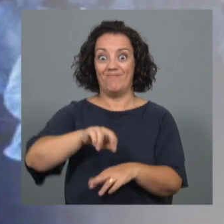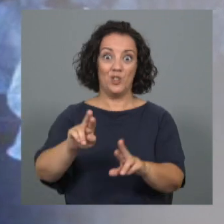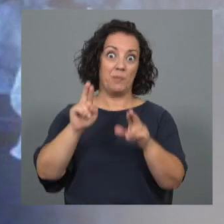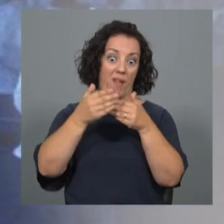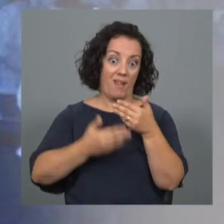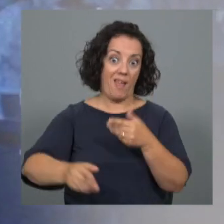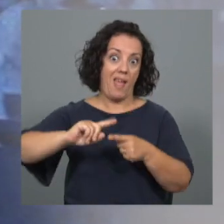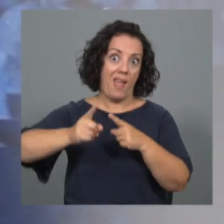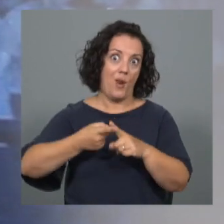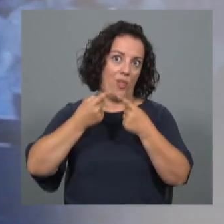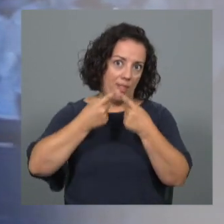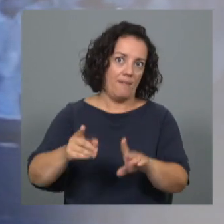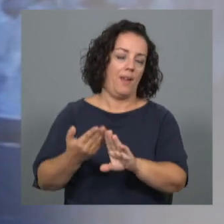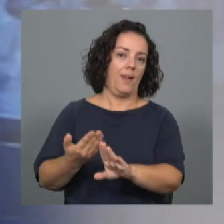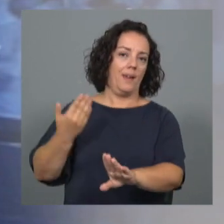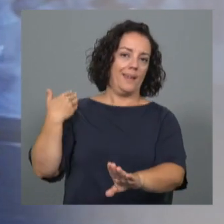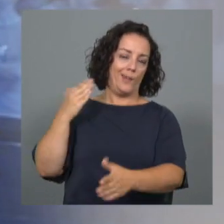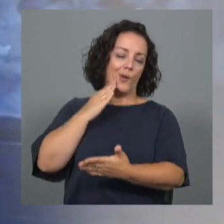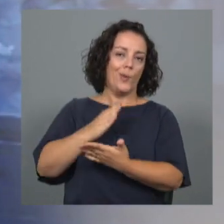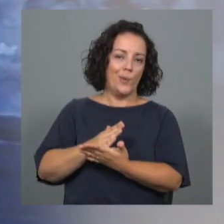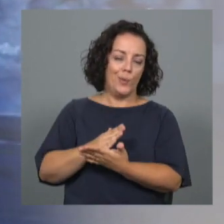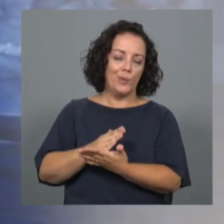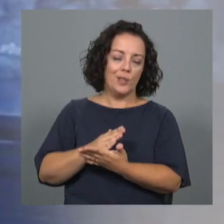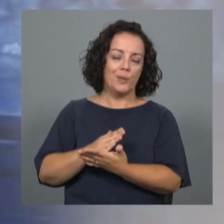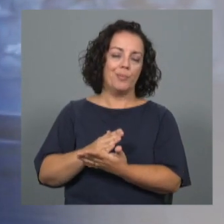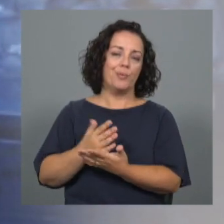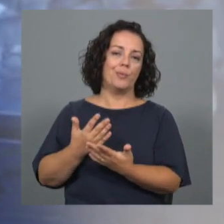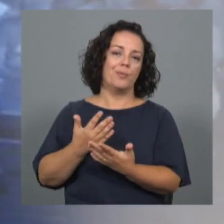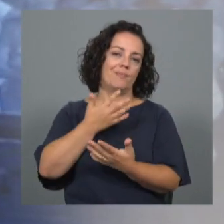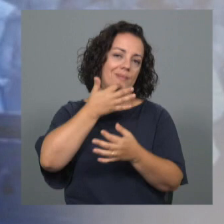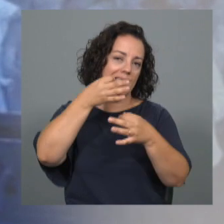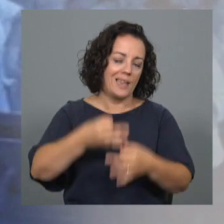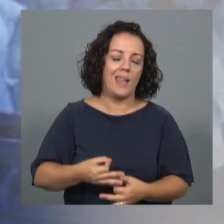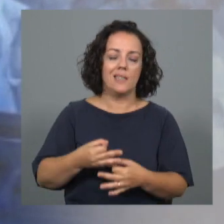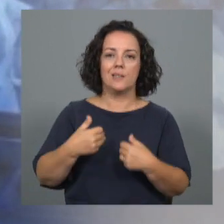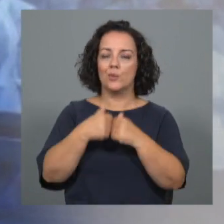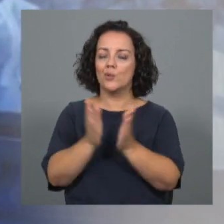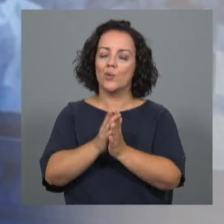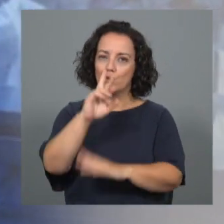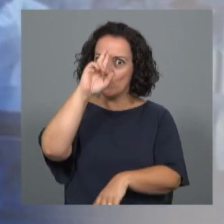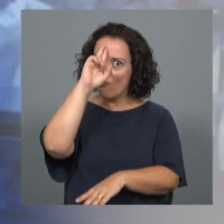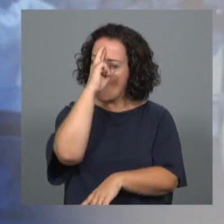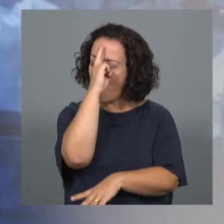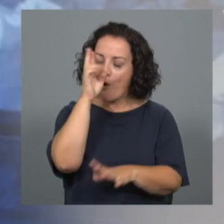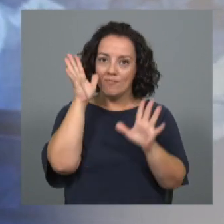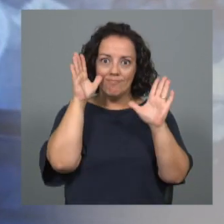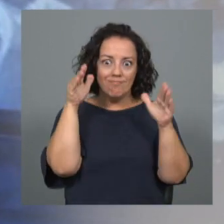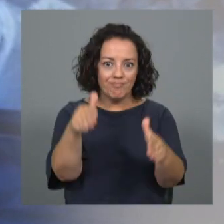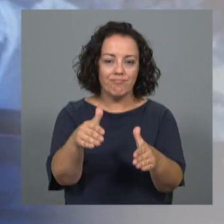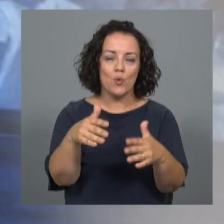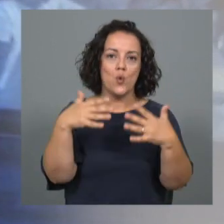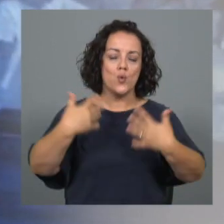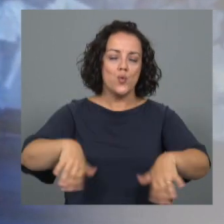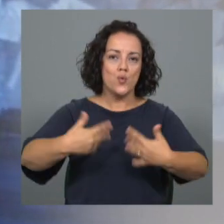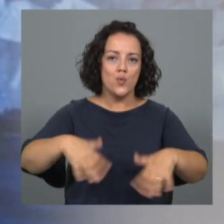passou, que certamente mobilizou muita gente, muita energia, foi muito difícil, mas também